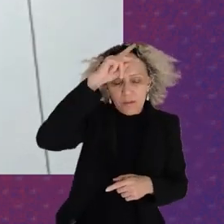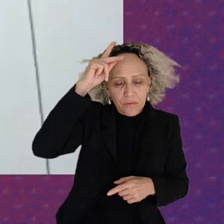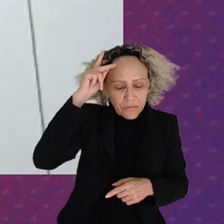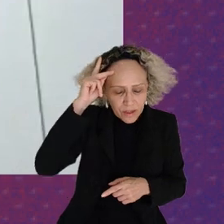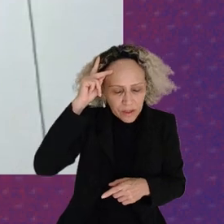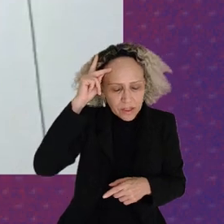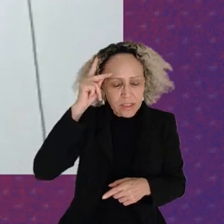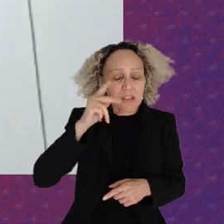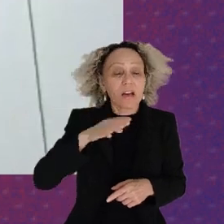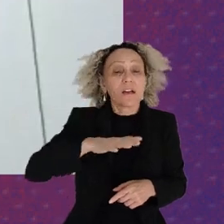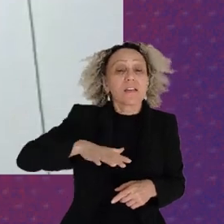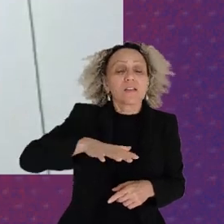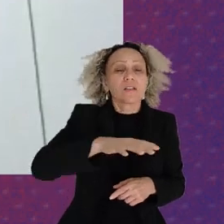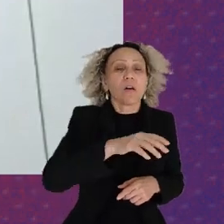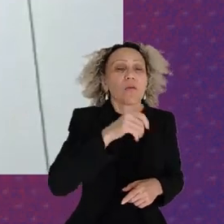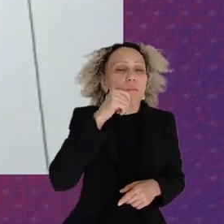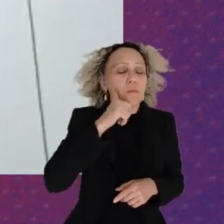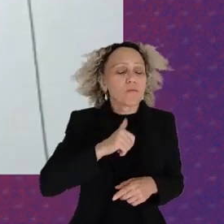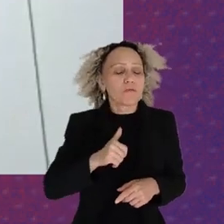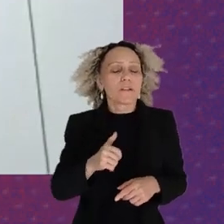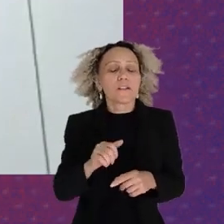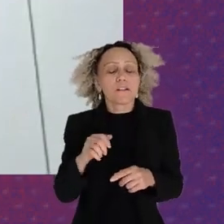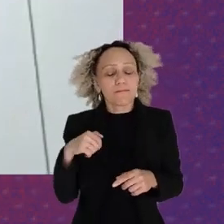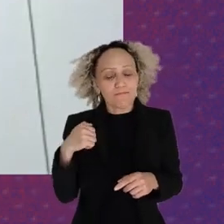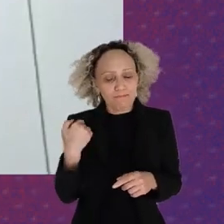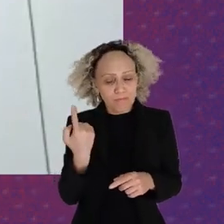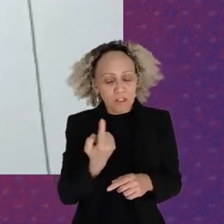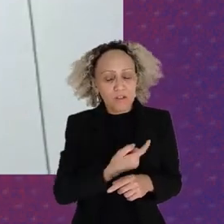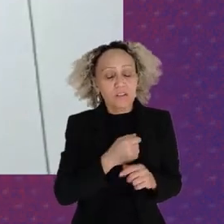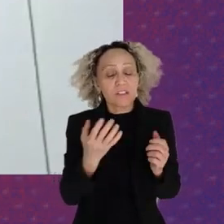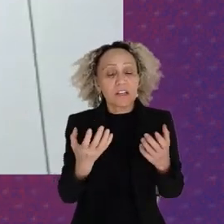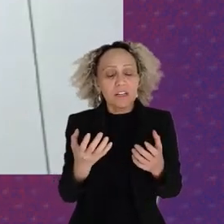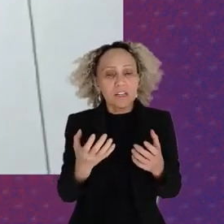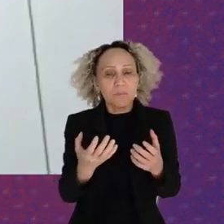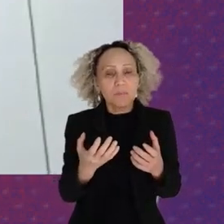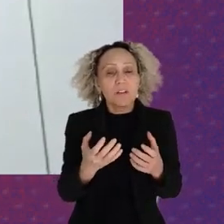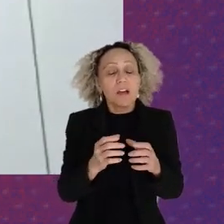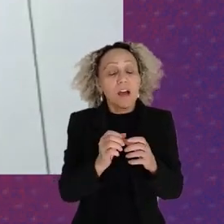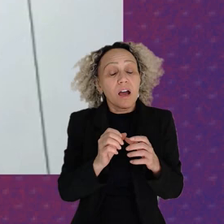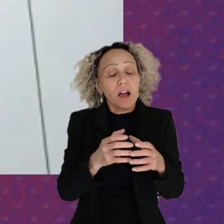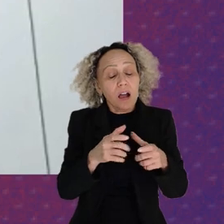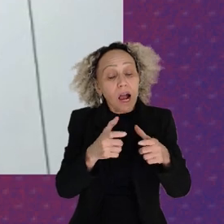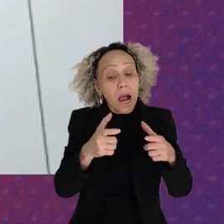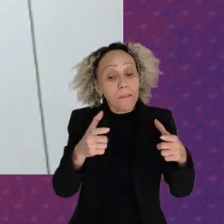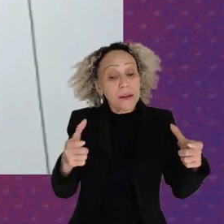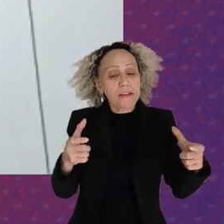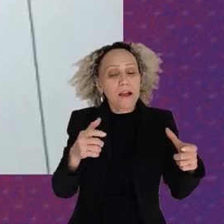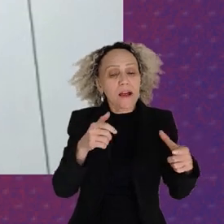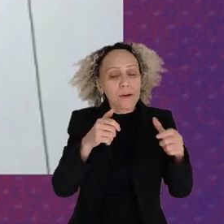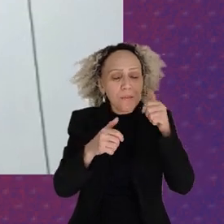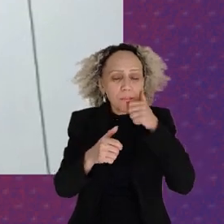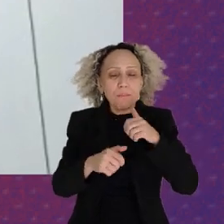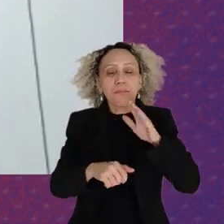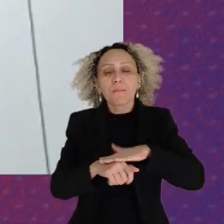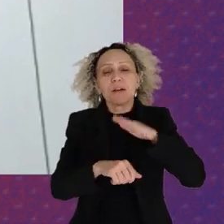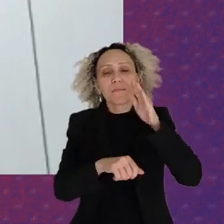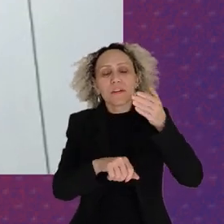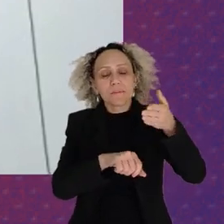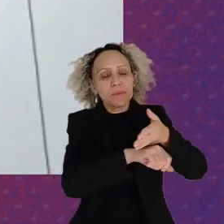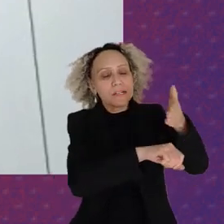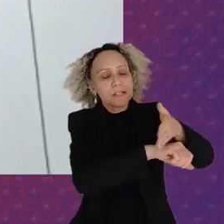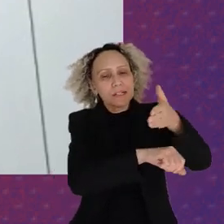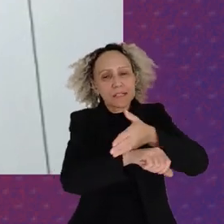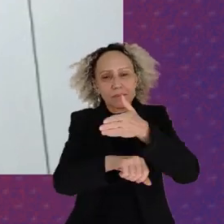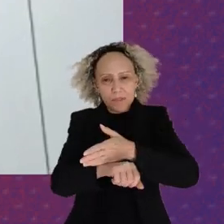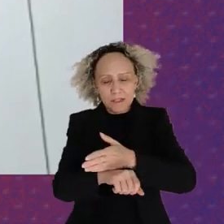dessas mulheres, a gente possa ampliar a participação das mulheres nesses espaços de poder e decisão. Ano que vem nós